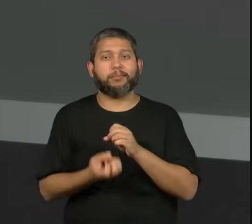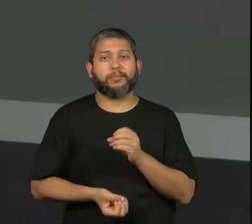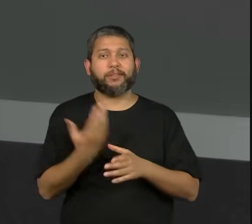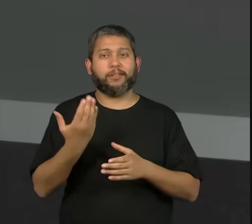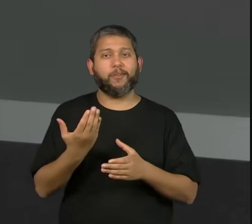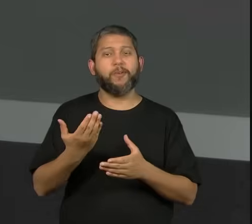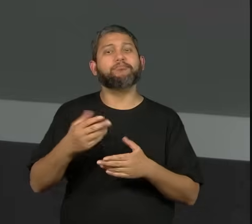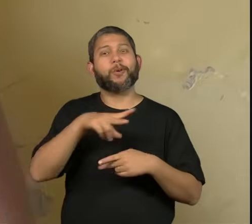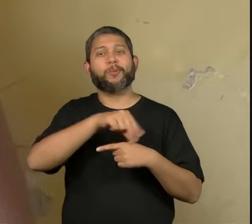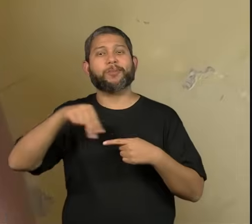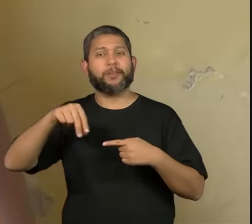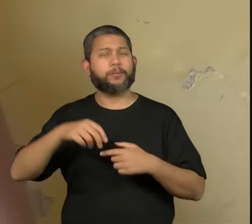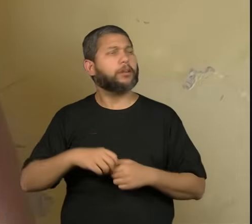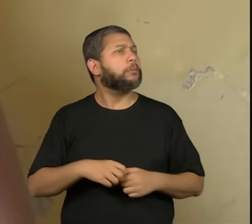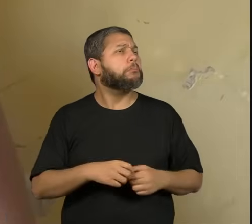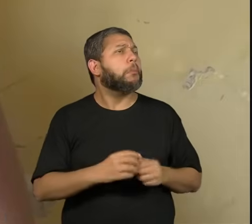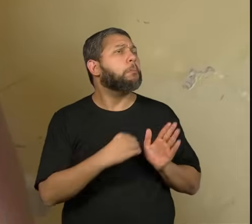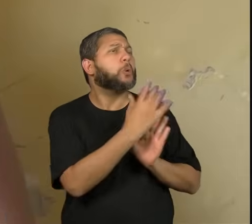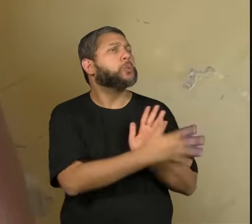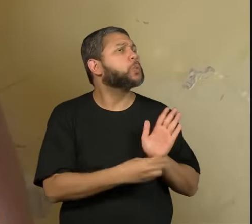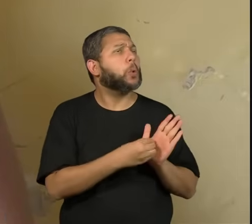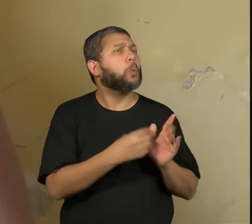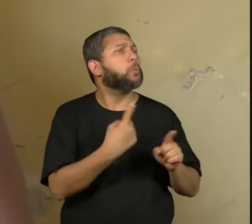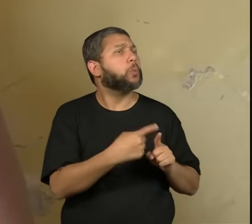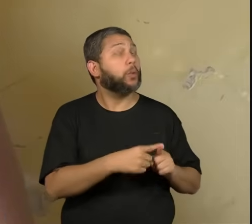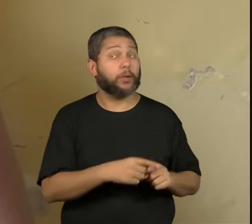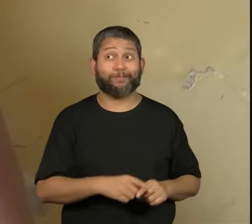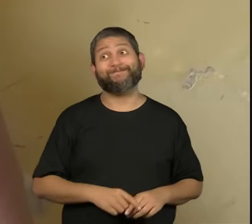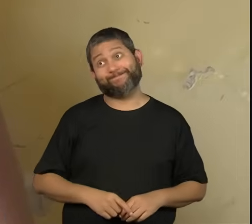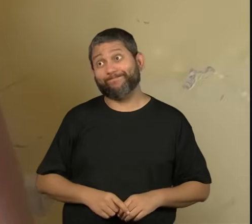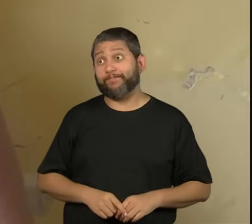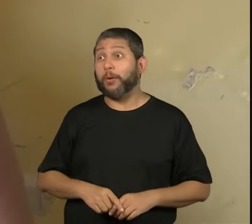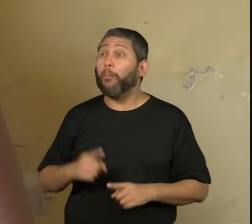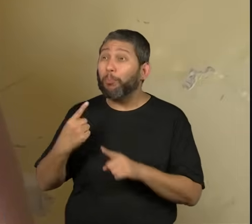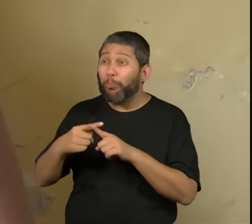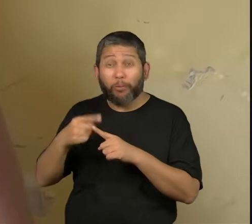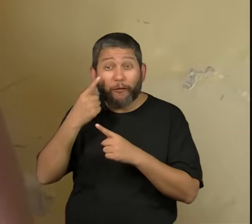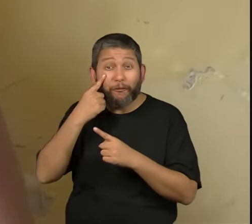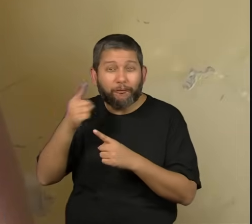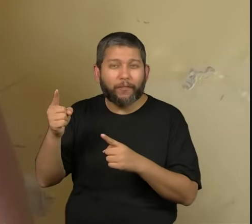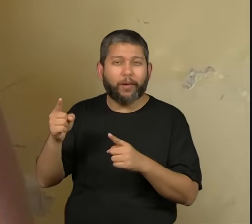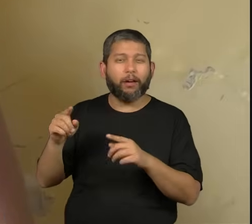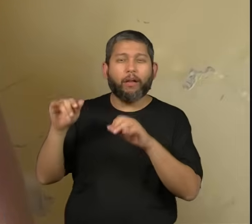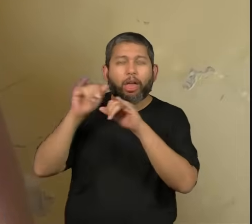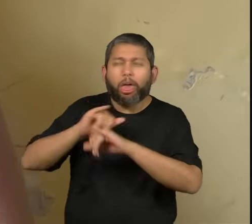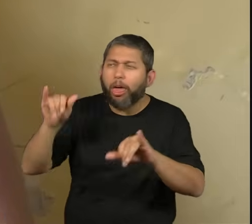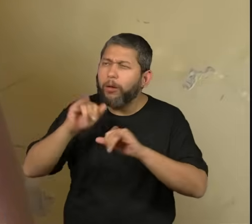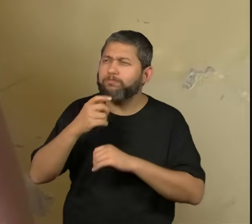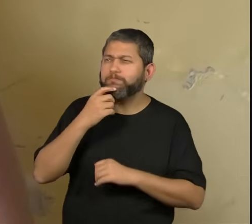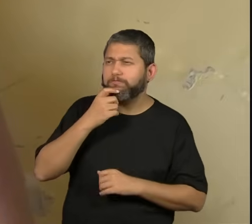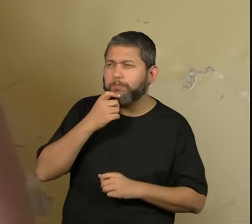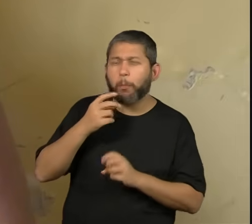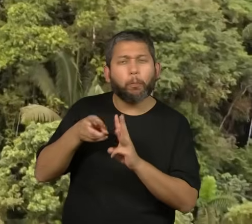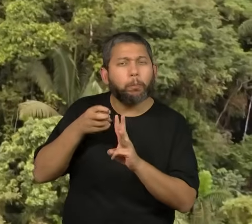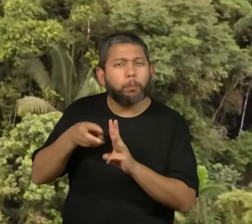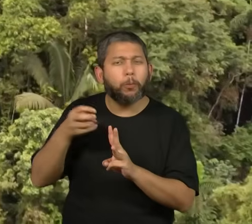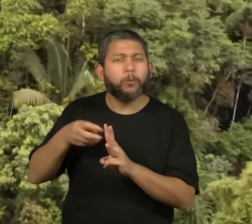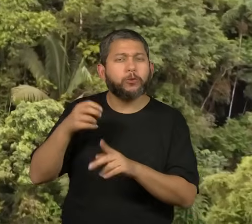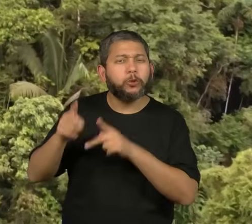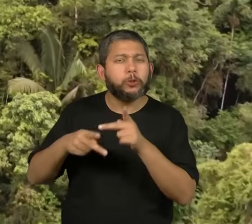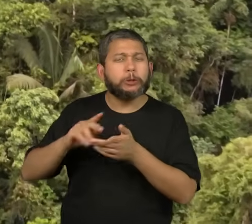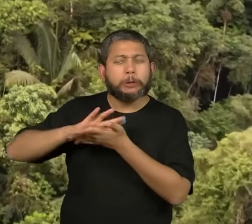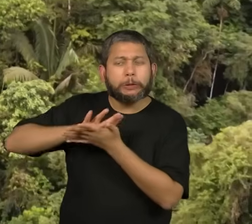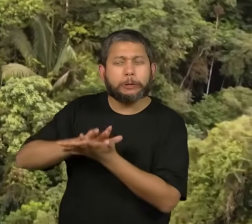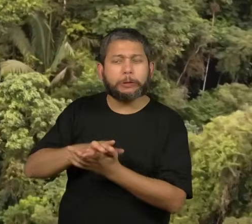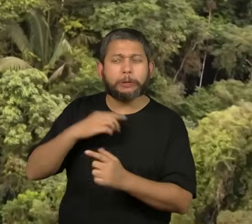bioma Amazônia? Se vê muito nas notícias as mudanças climáticas, o genocídio com os povos indígenas. Mas as